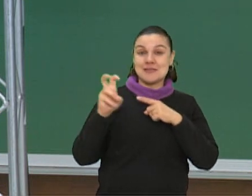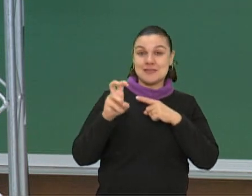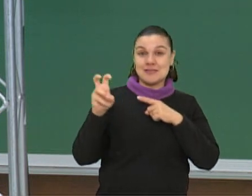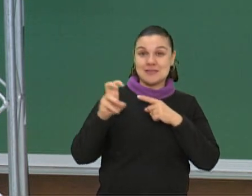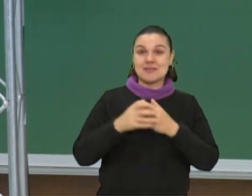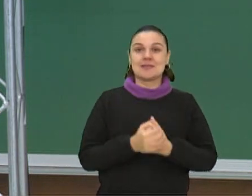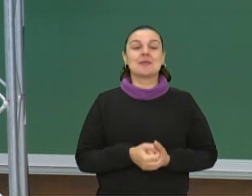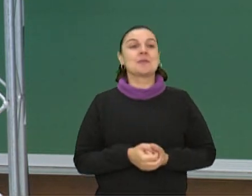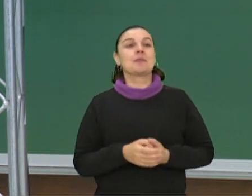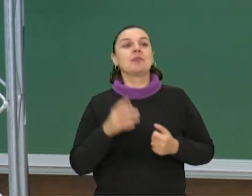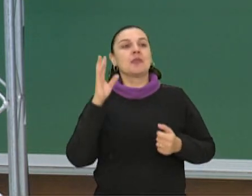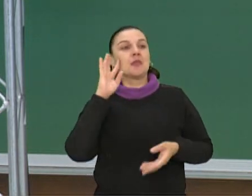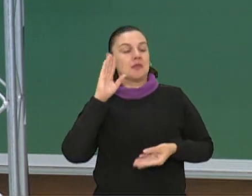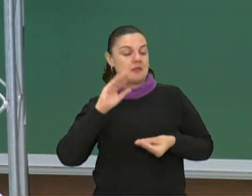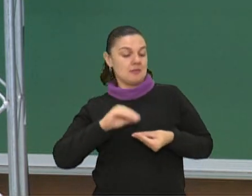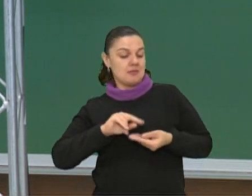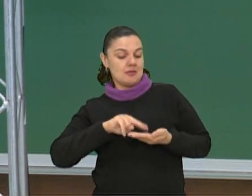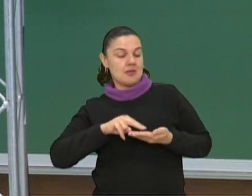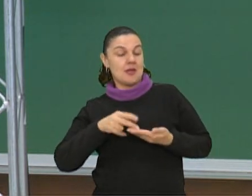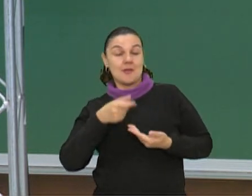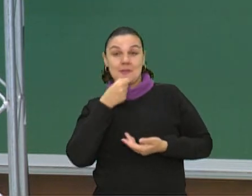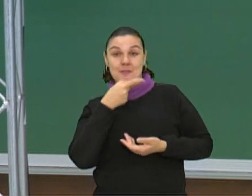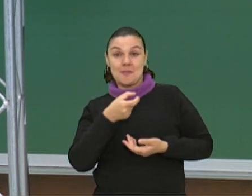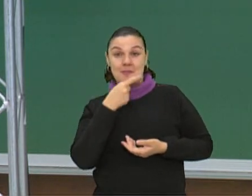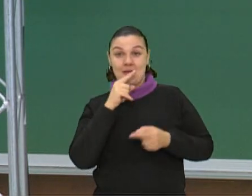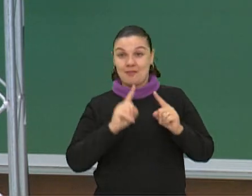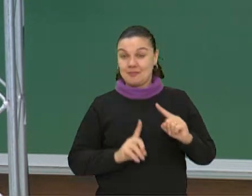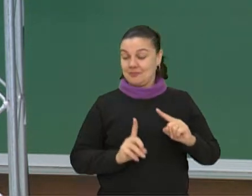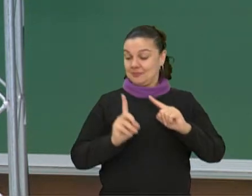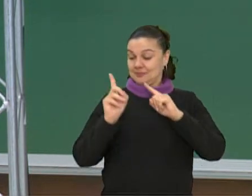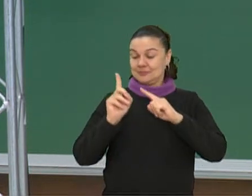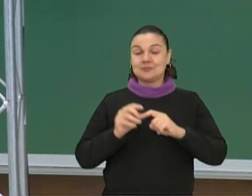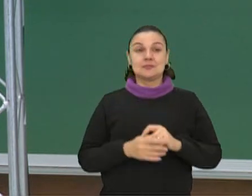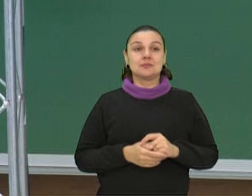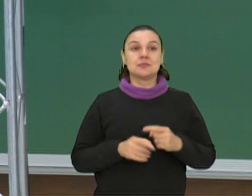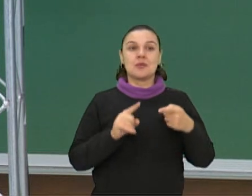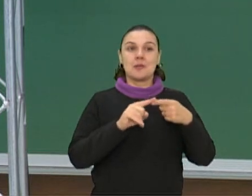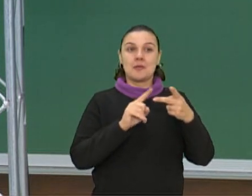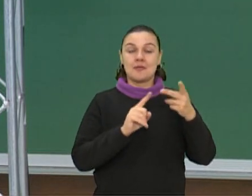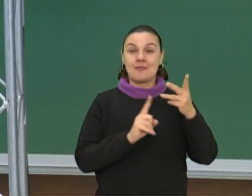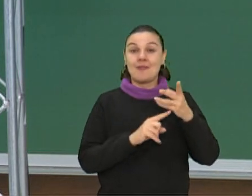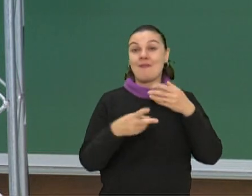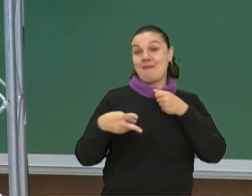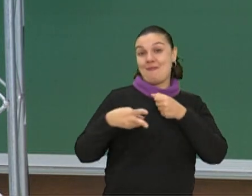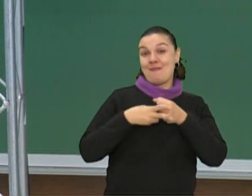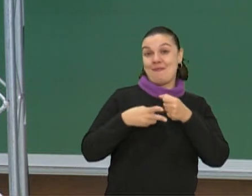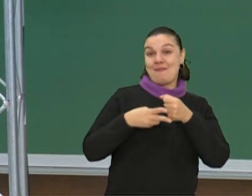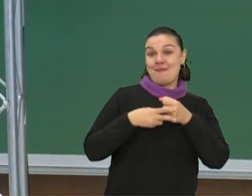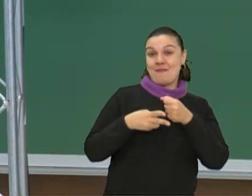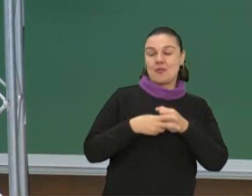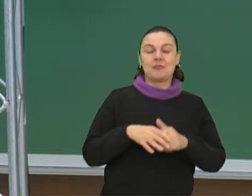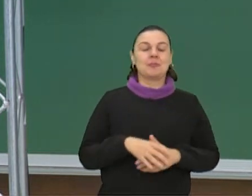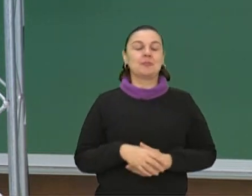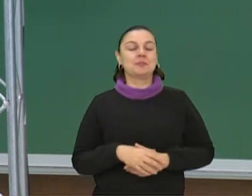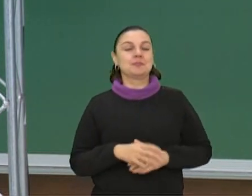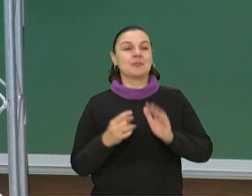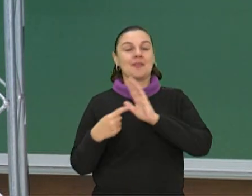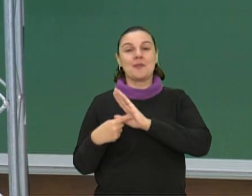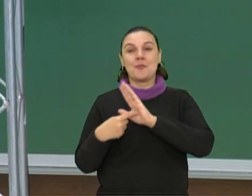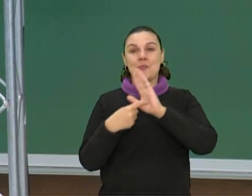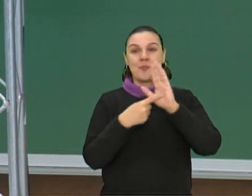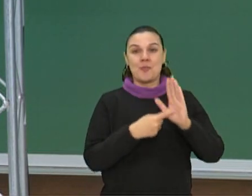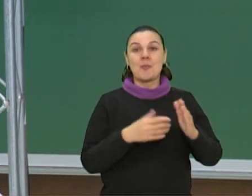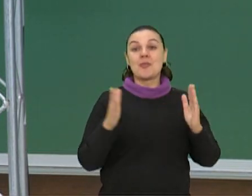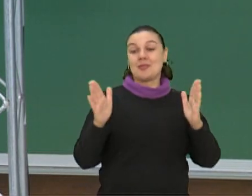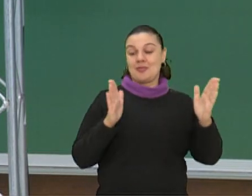5. Interprete a anedota em pauta, apontando as formas verbais, indicando o seu